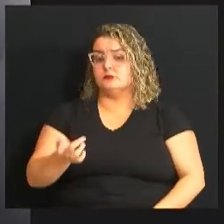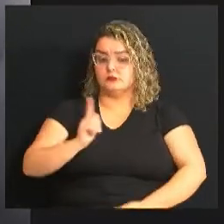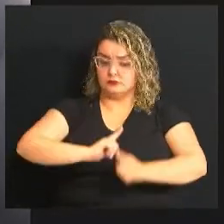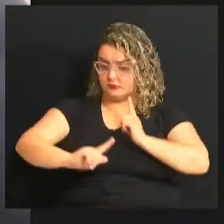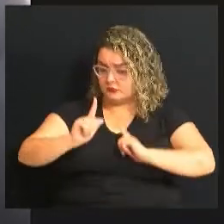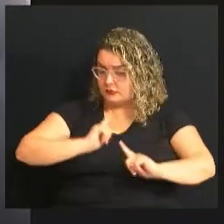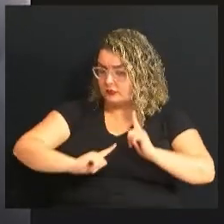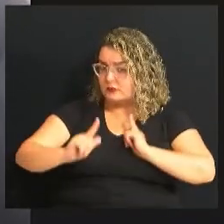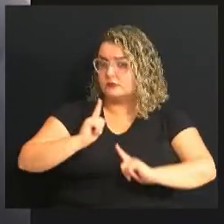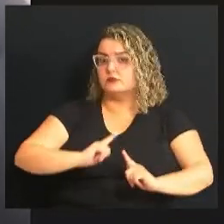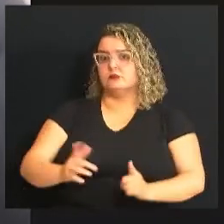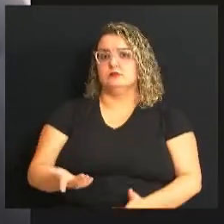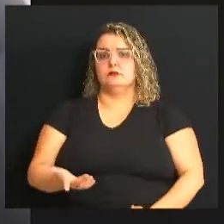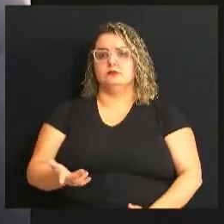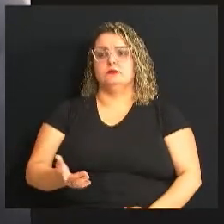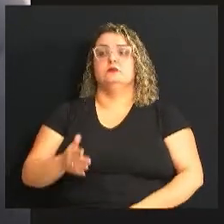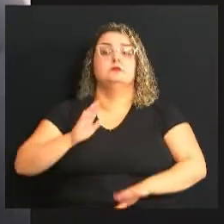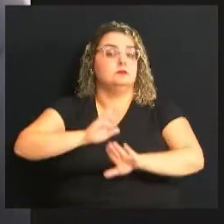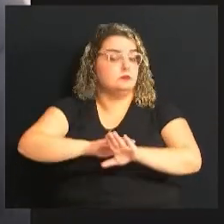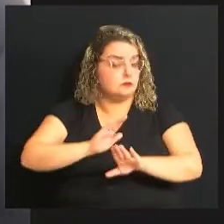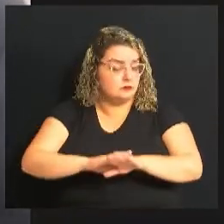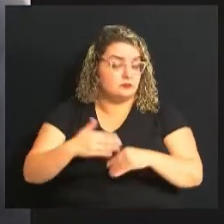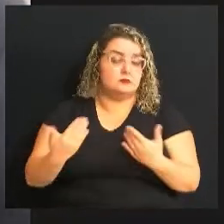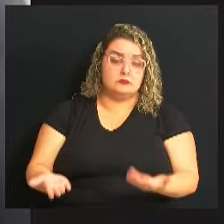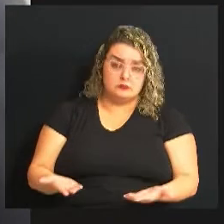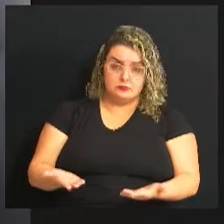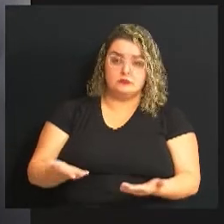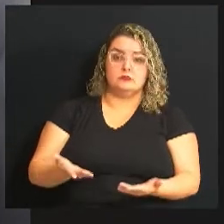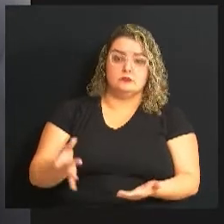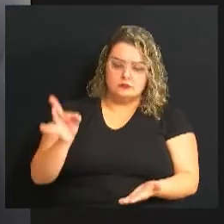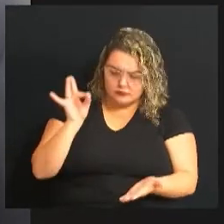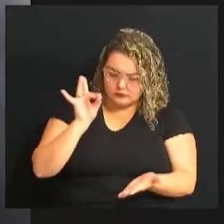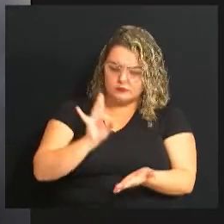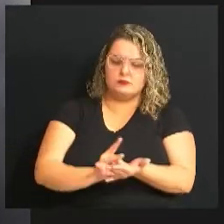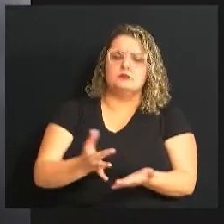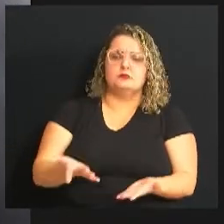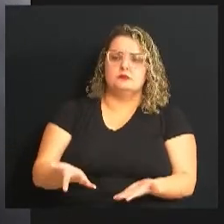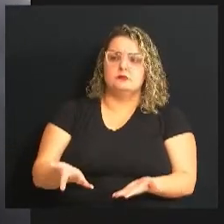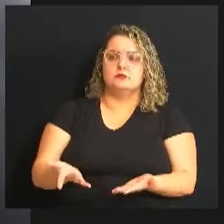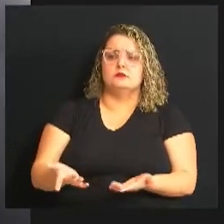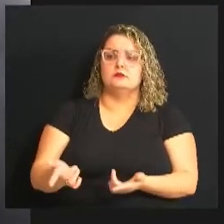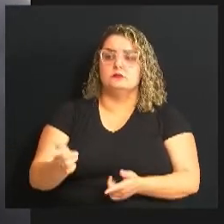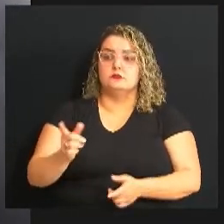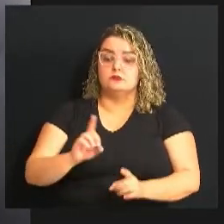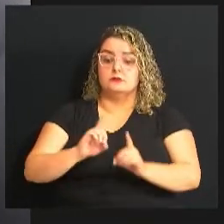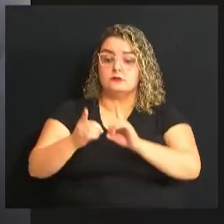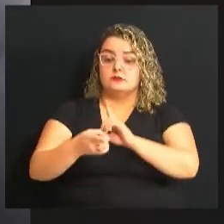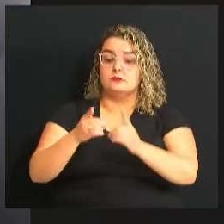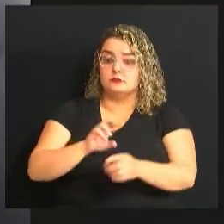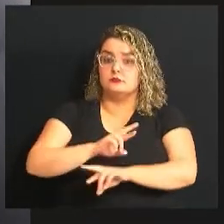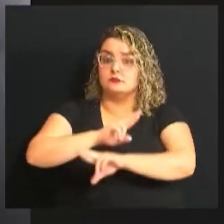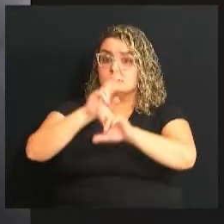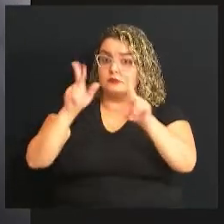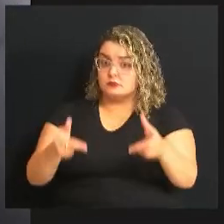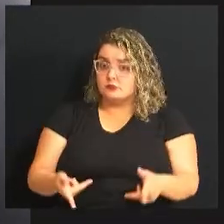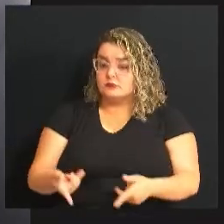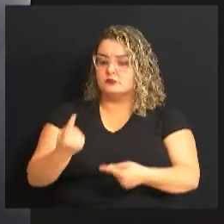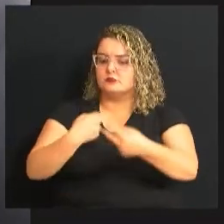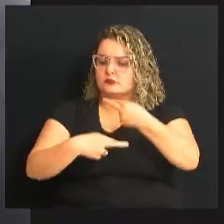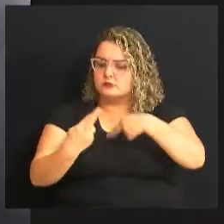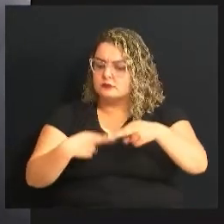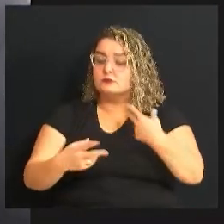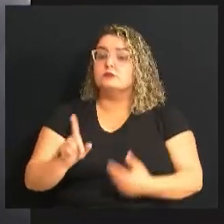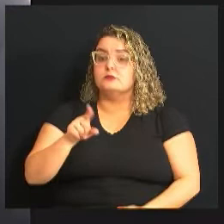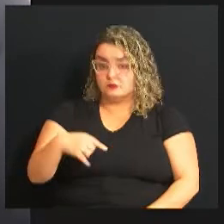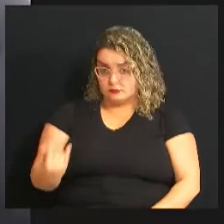que eles possam colocar em prática, para que a gente possa ter realmente uma dinâmica diferenciada nessa relação que é tão importante,